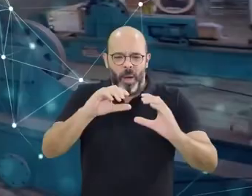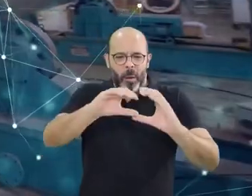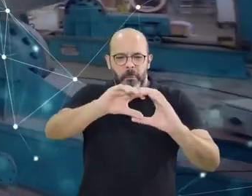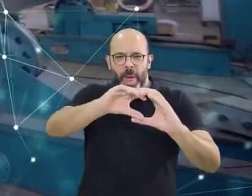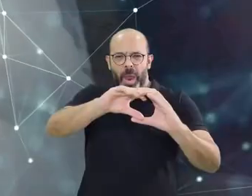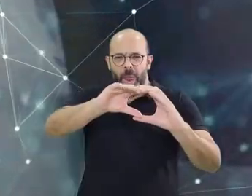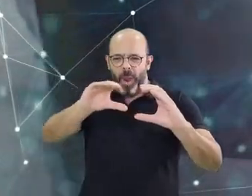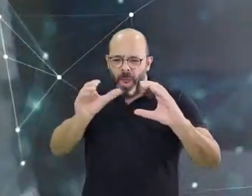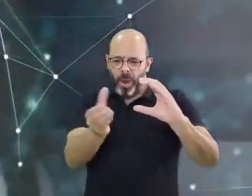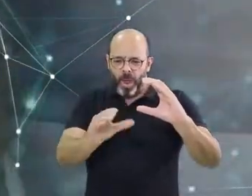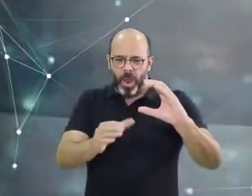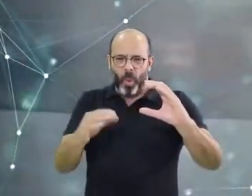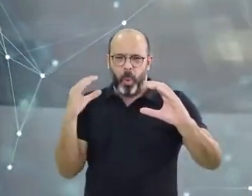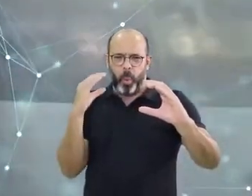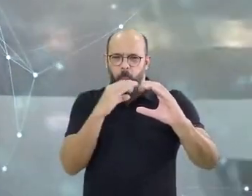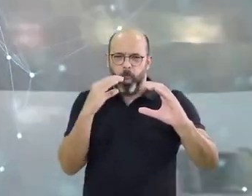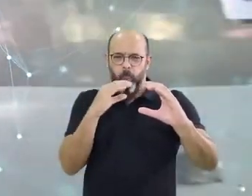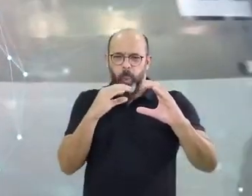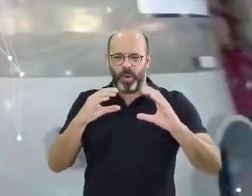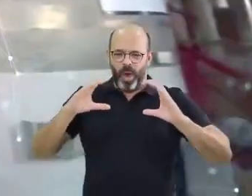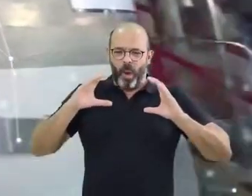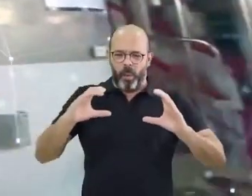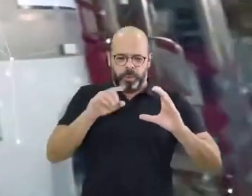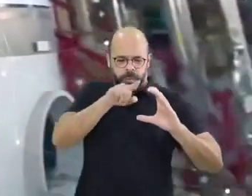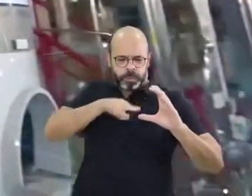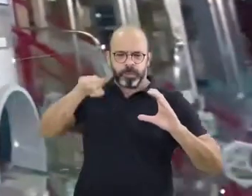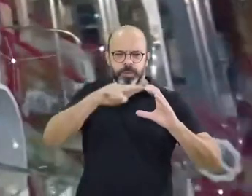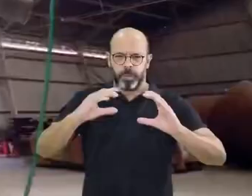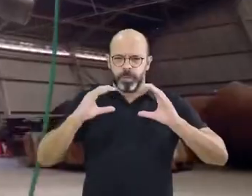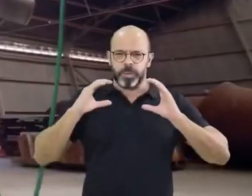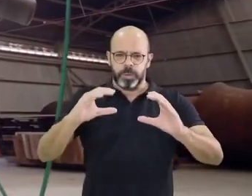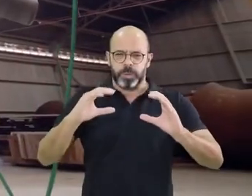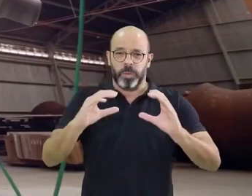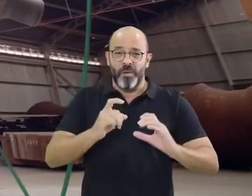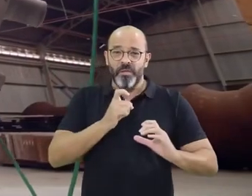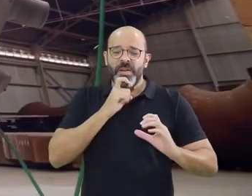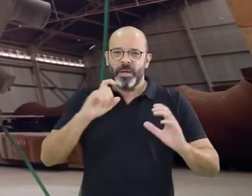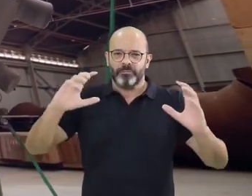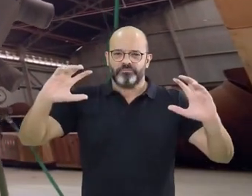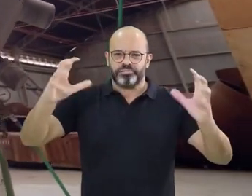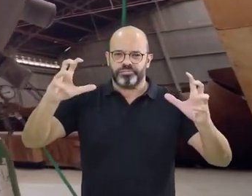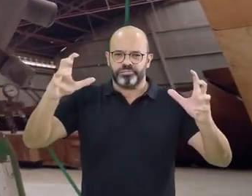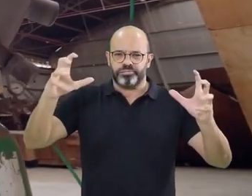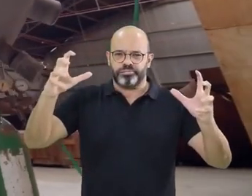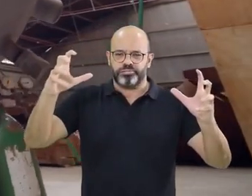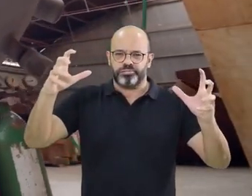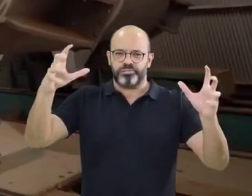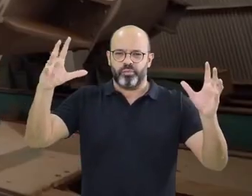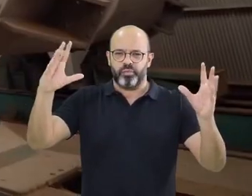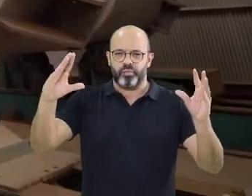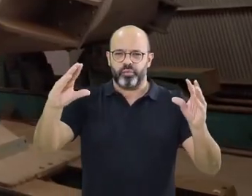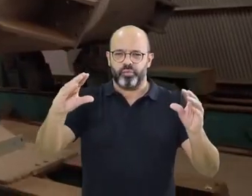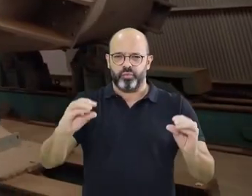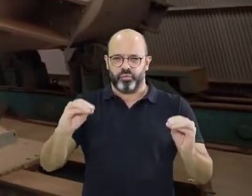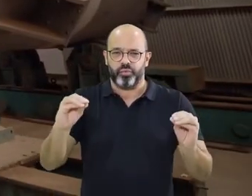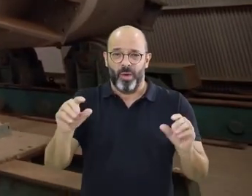acumuladores, responsáveis pelo resfriamento em casos de eventos emergenciais. E o seu pressurizador, componente que mantém a